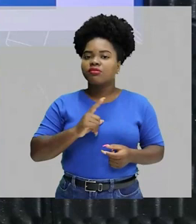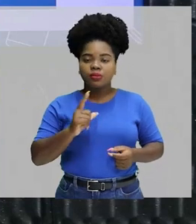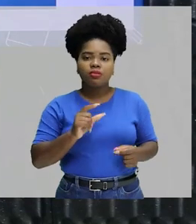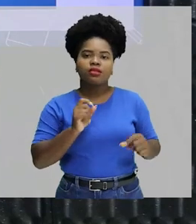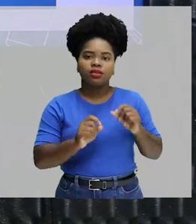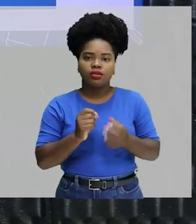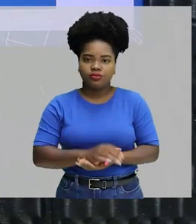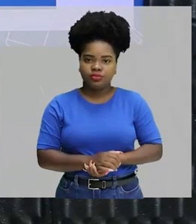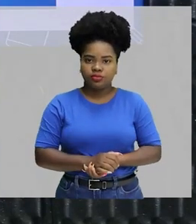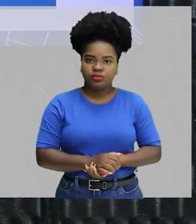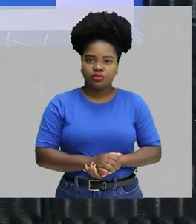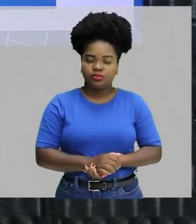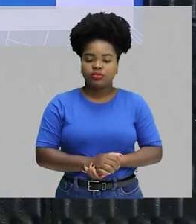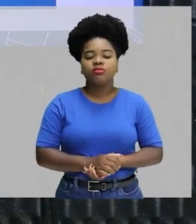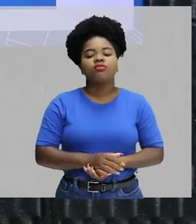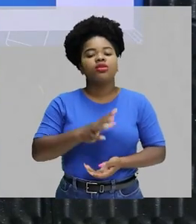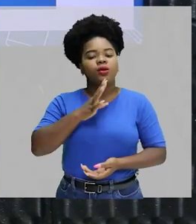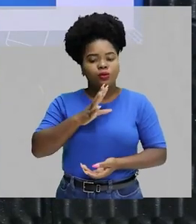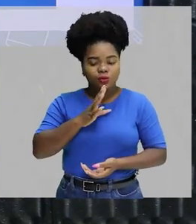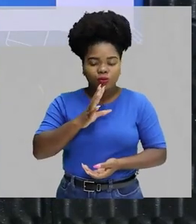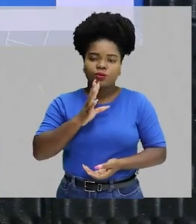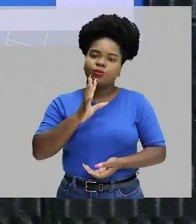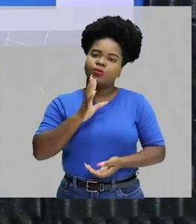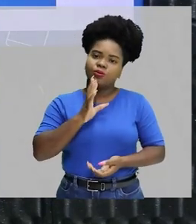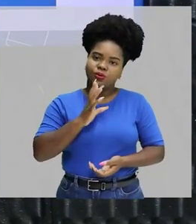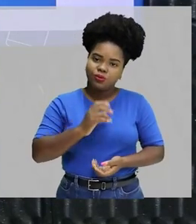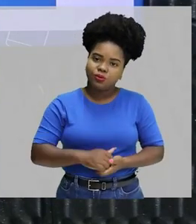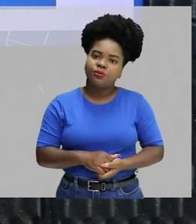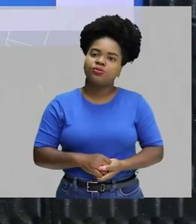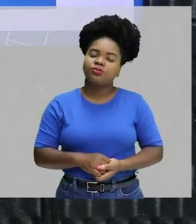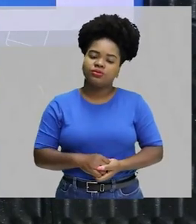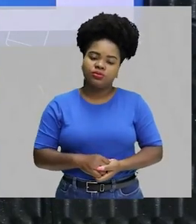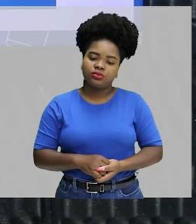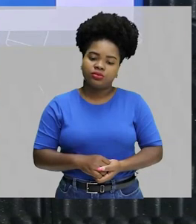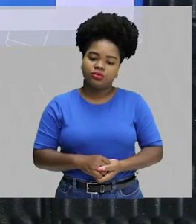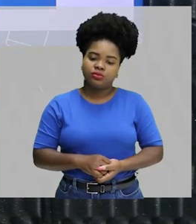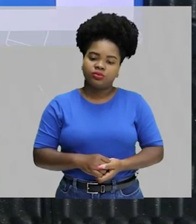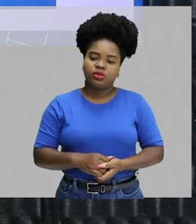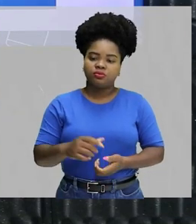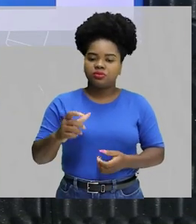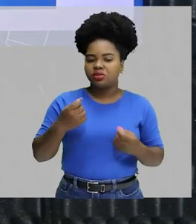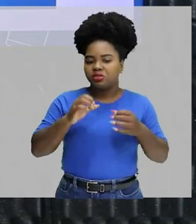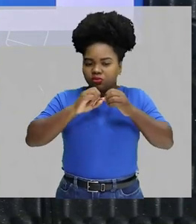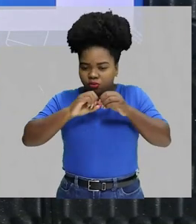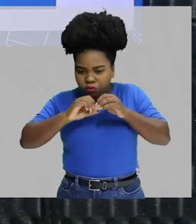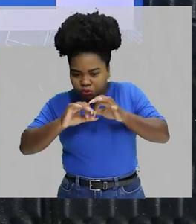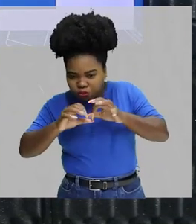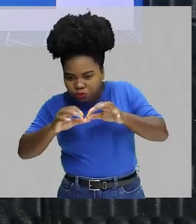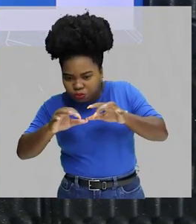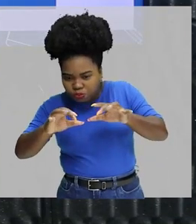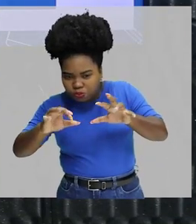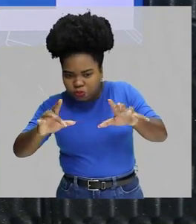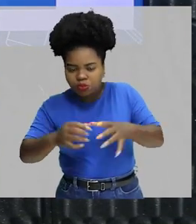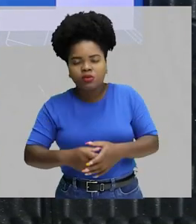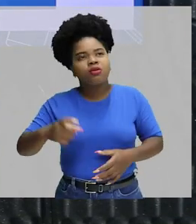que ter conhecimento para que a gente não propague para que a gente não eh